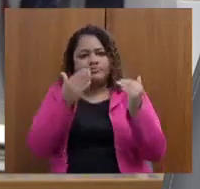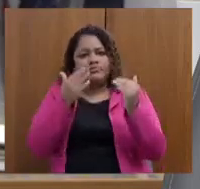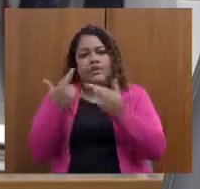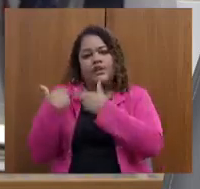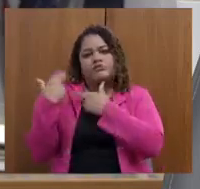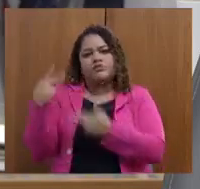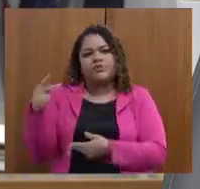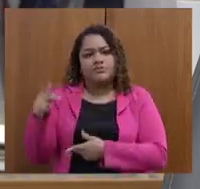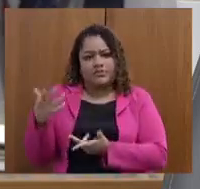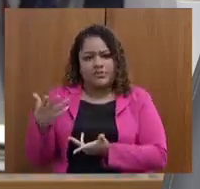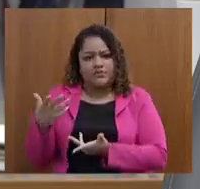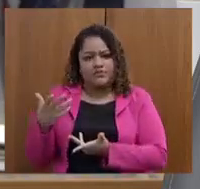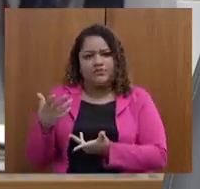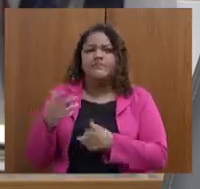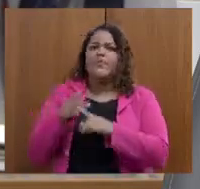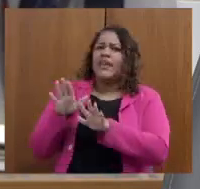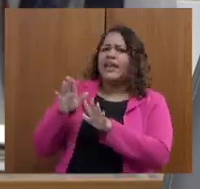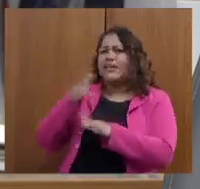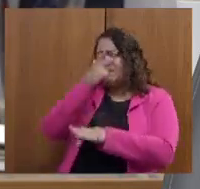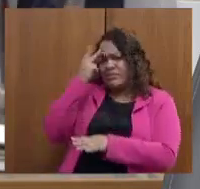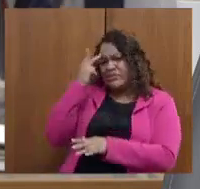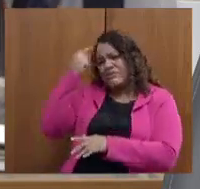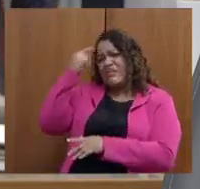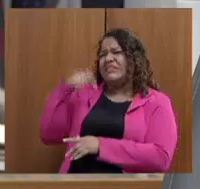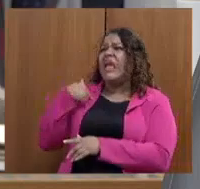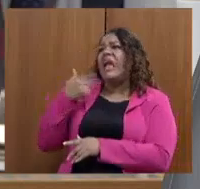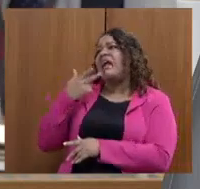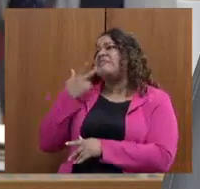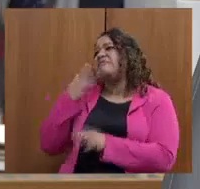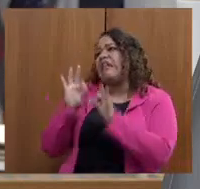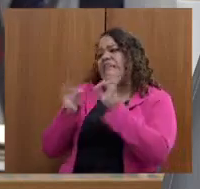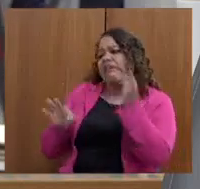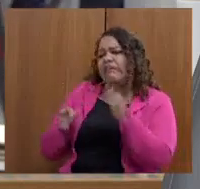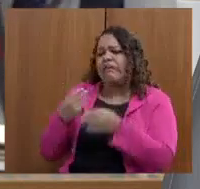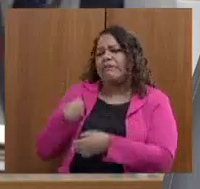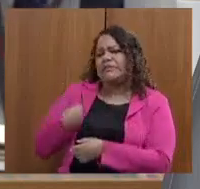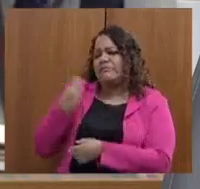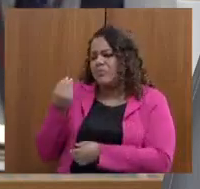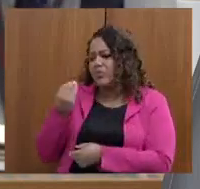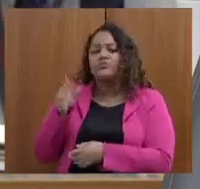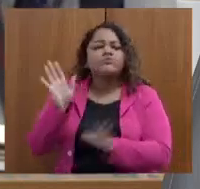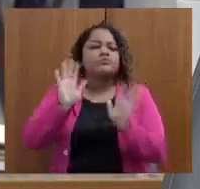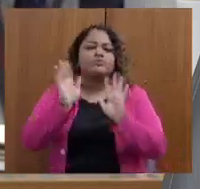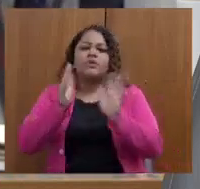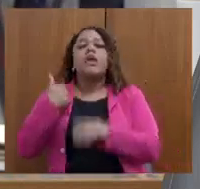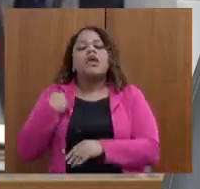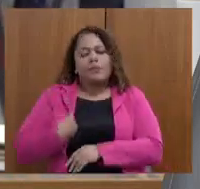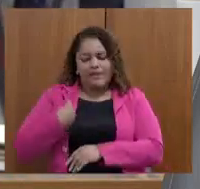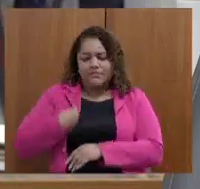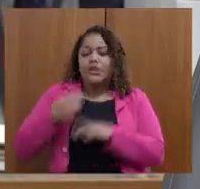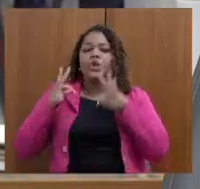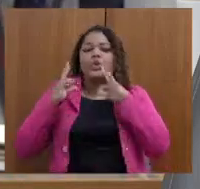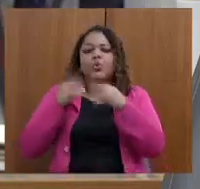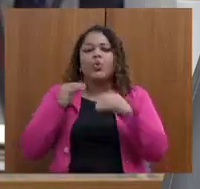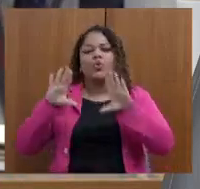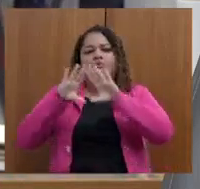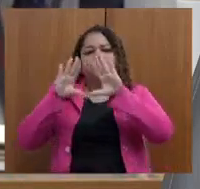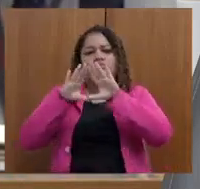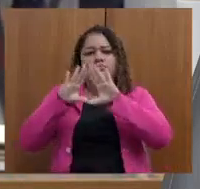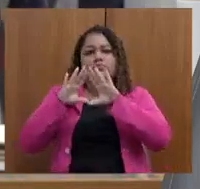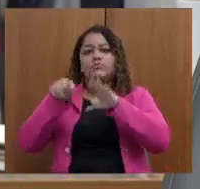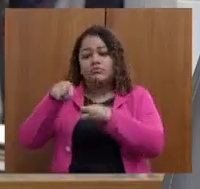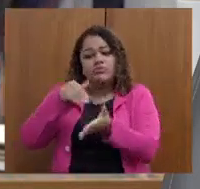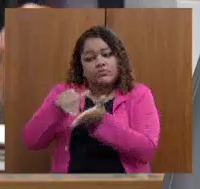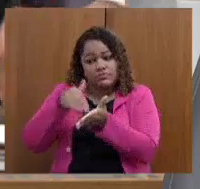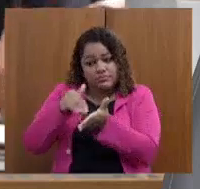demais acho que a gente participa demais das coisas mas eu participei de todos os assembleias fiscalizas como secretário e com essa